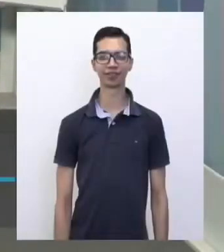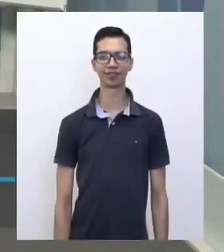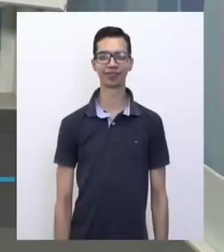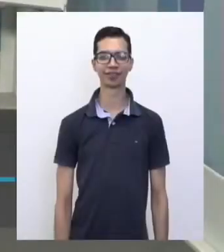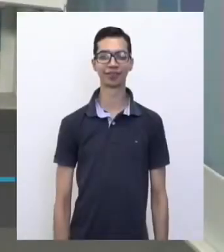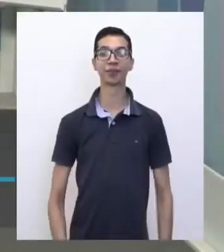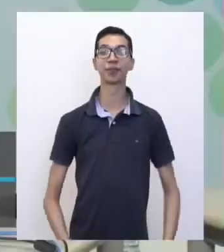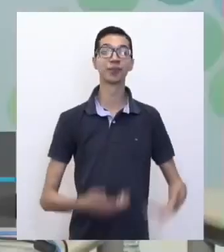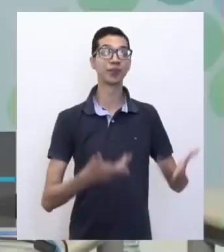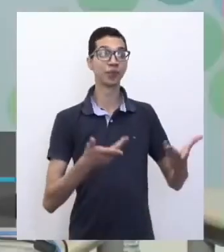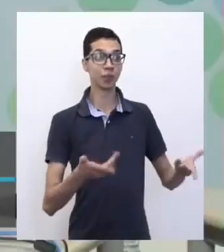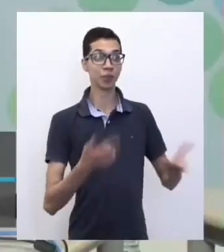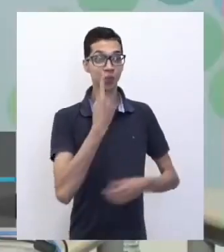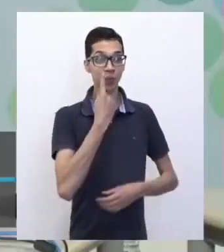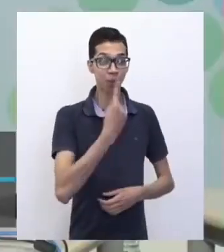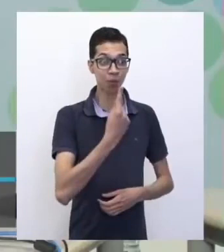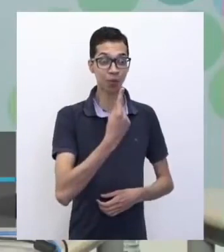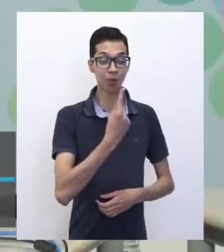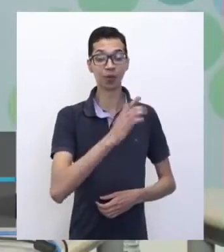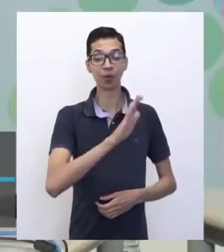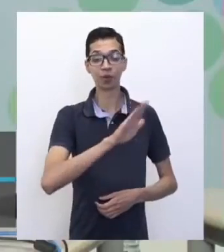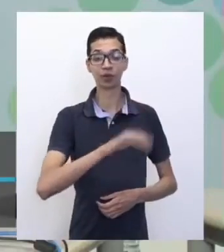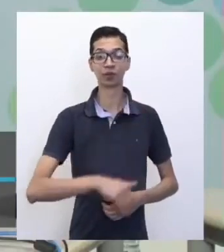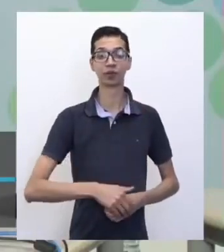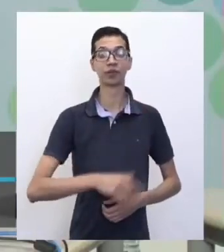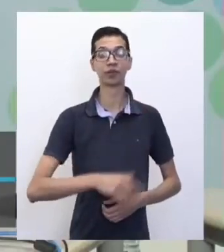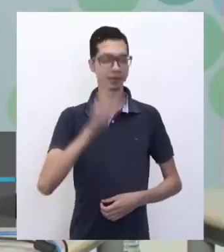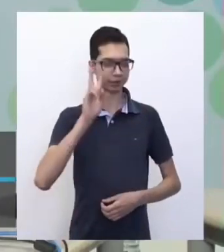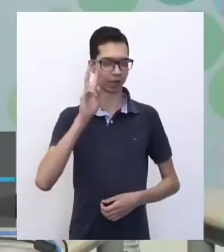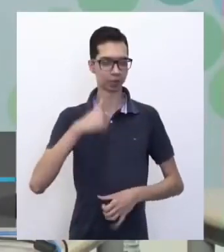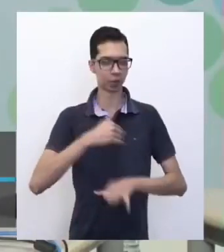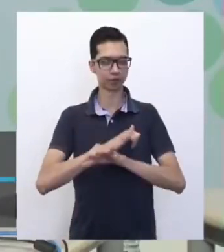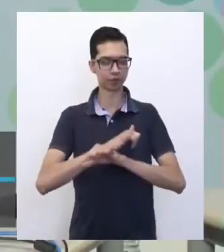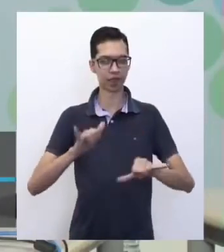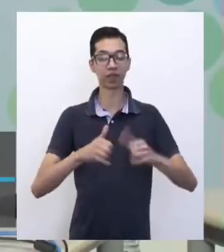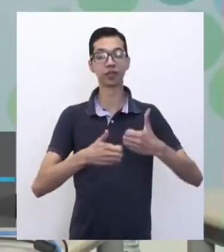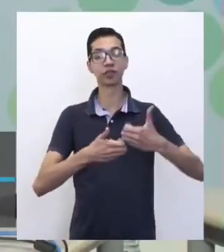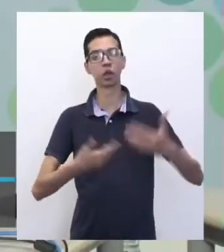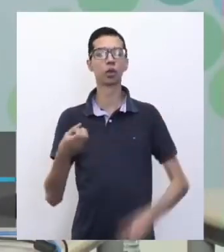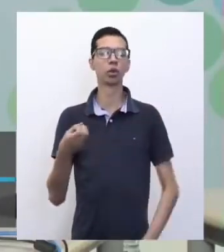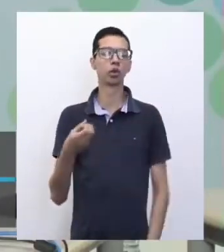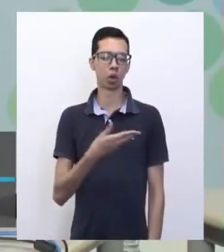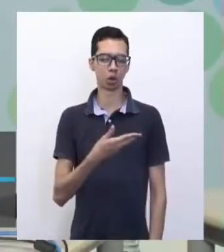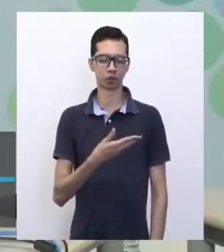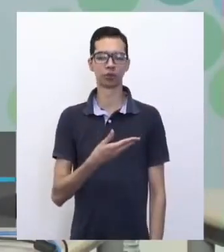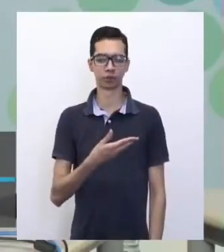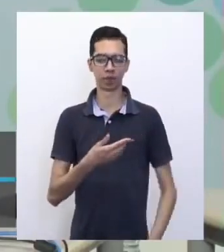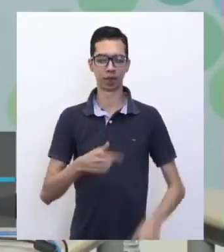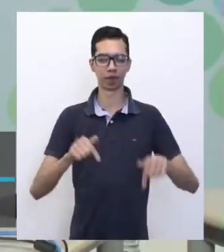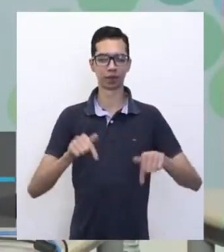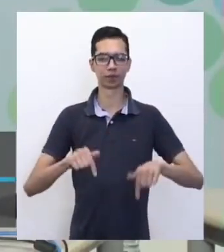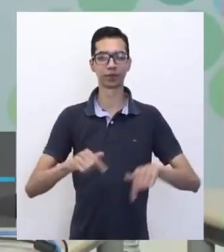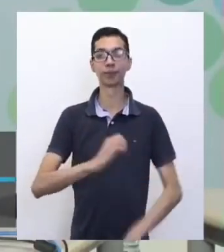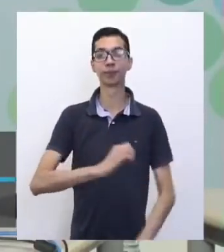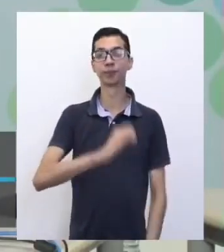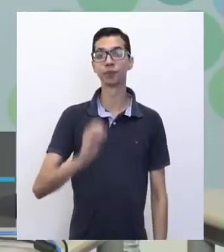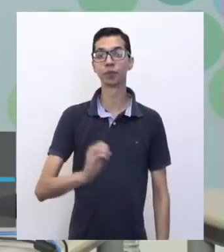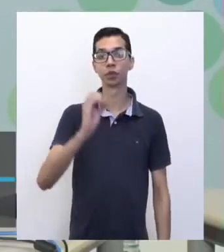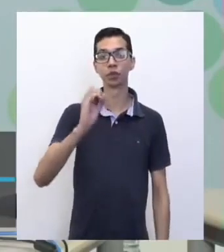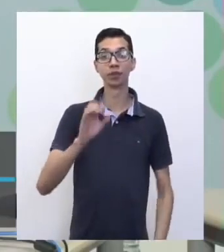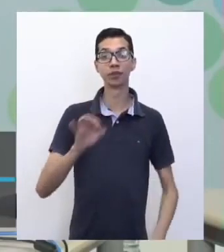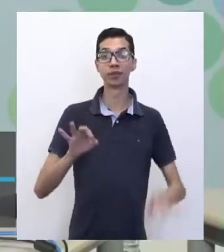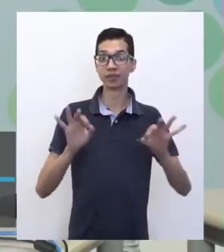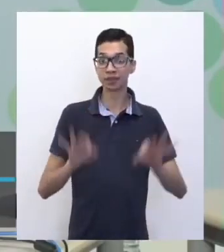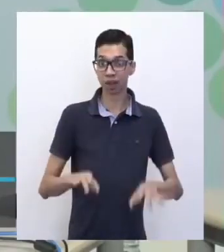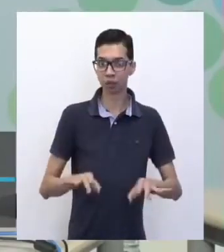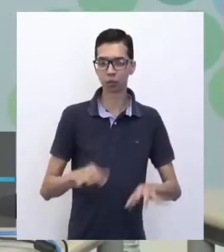Turma, ó, lembra que eu comentei com vocês que a interação no chat é uma novidade aqui no Centro de Mídias. A gente não sabe se vai dar certo ou não. A equipe